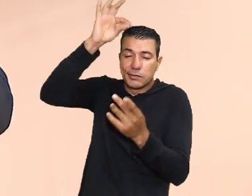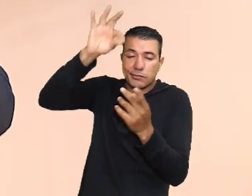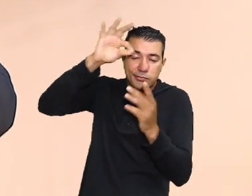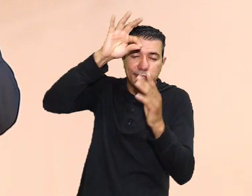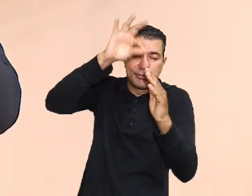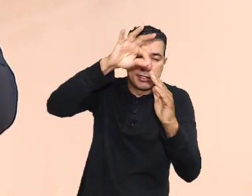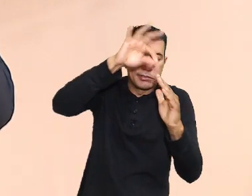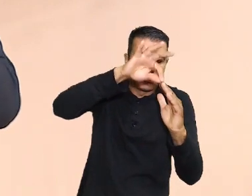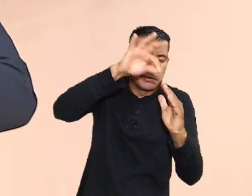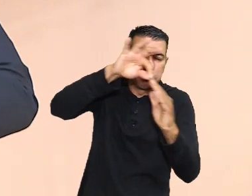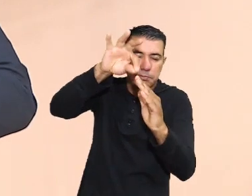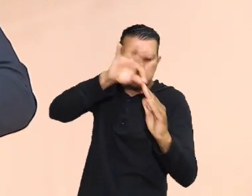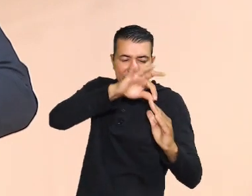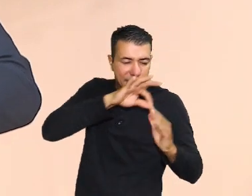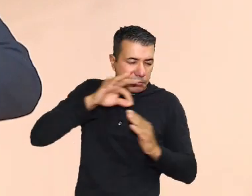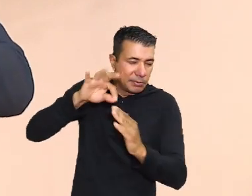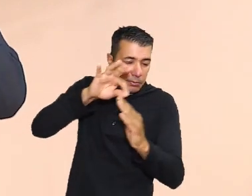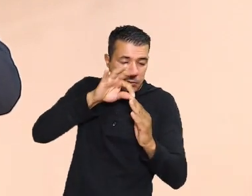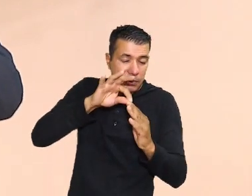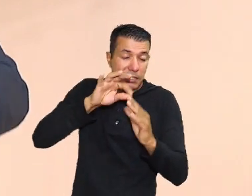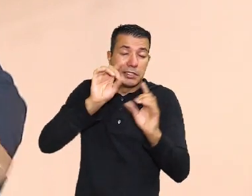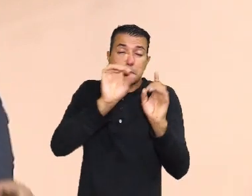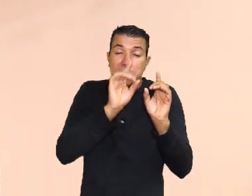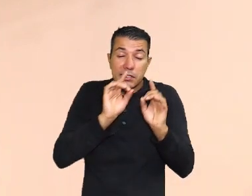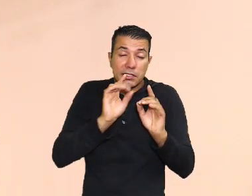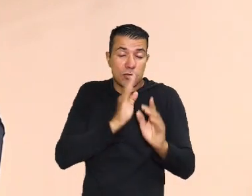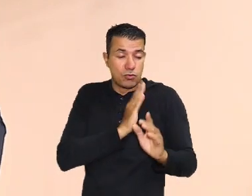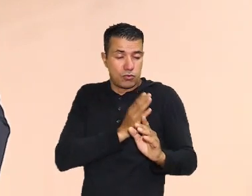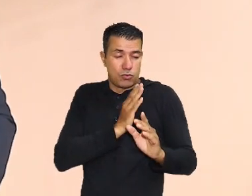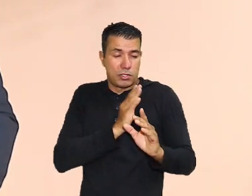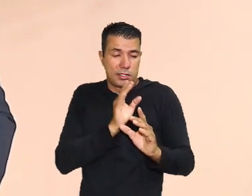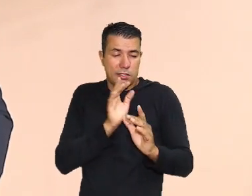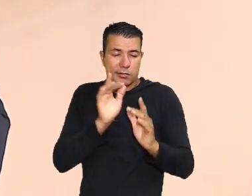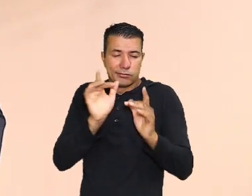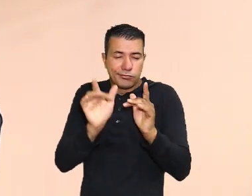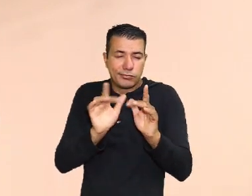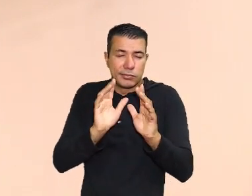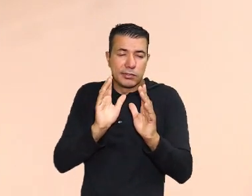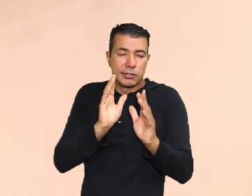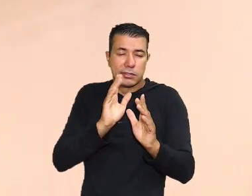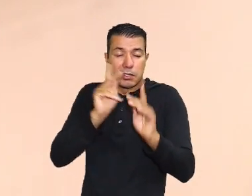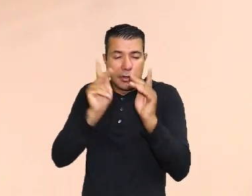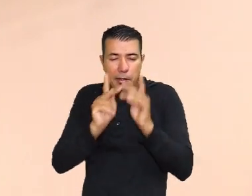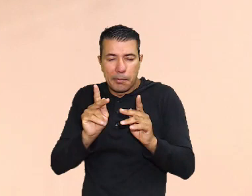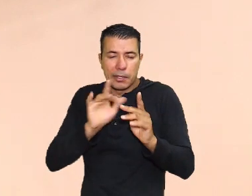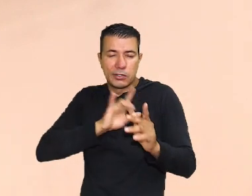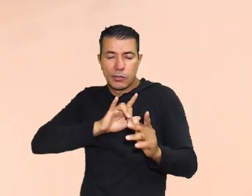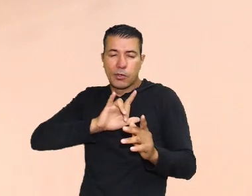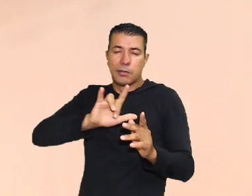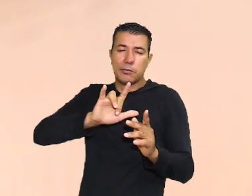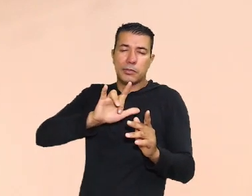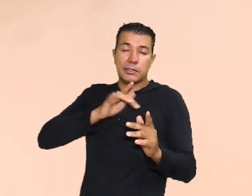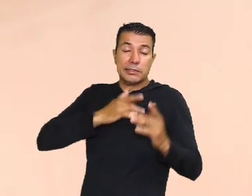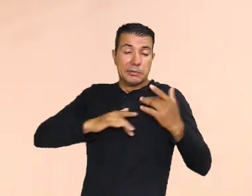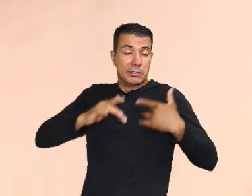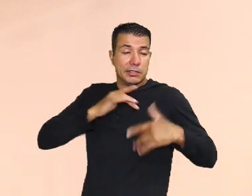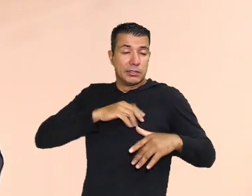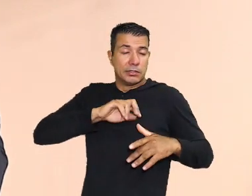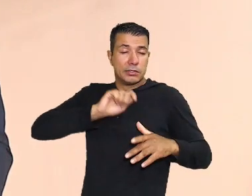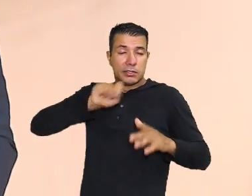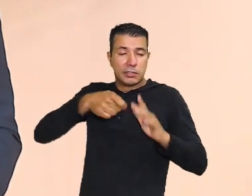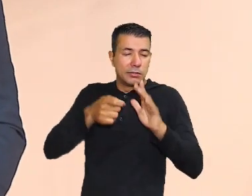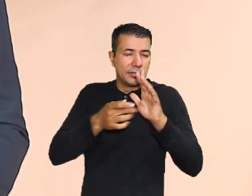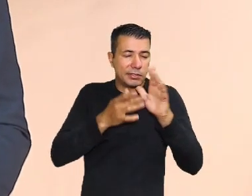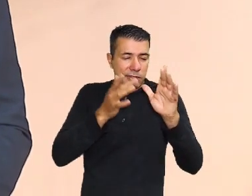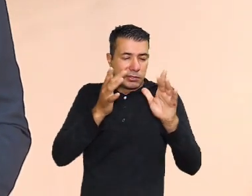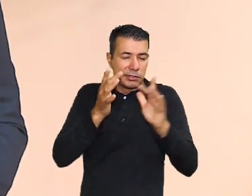hoje, ó Deus, seja forte, seja especial no coração de cada um deles. Dá-nos a Tua paz, o Teu amor e a Tua misericórdia em nome de